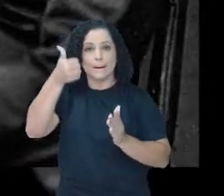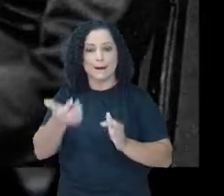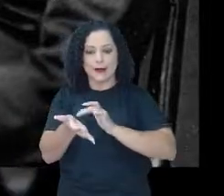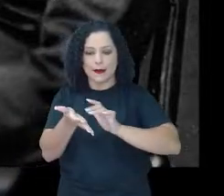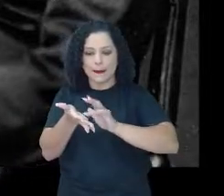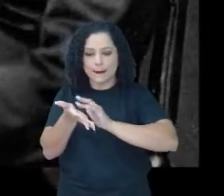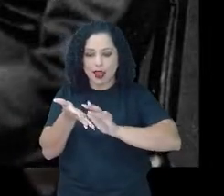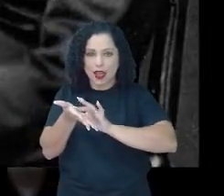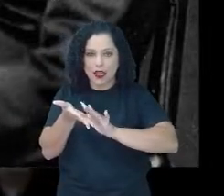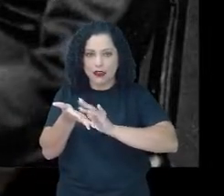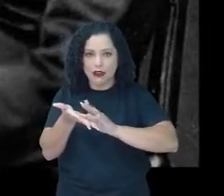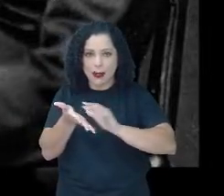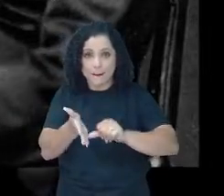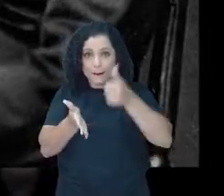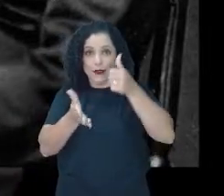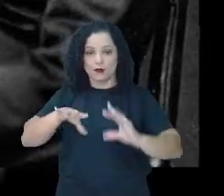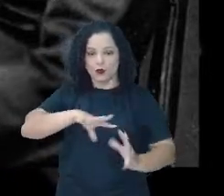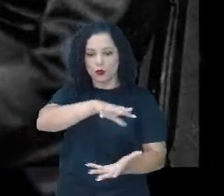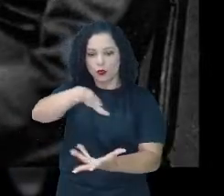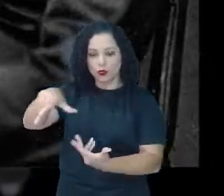mundo.